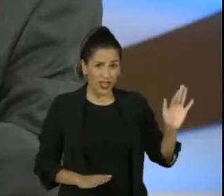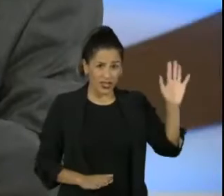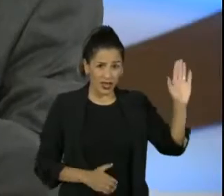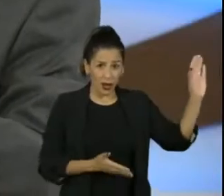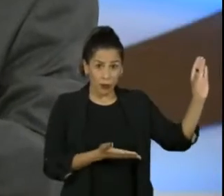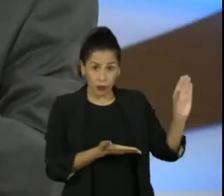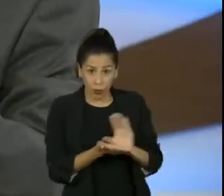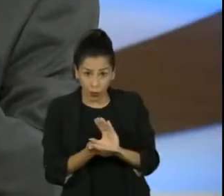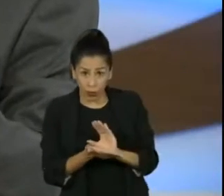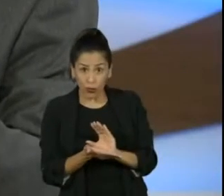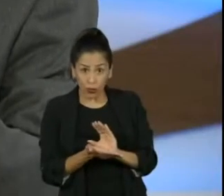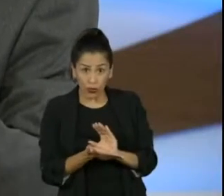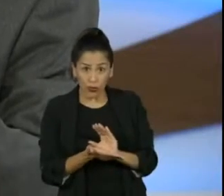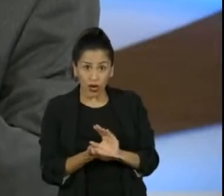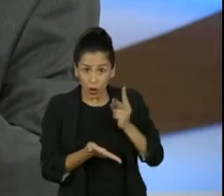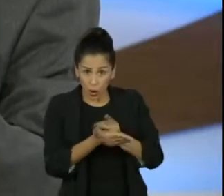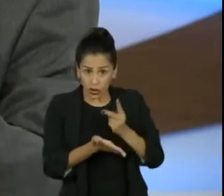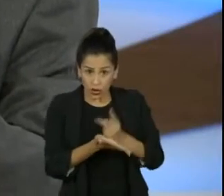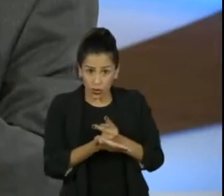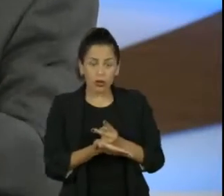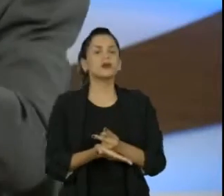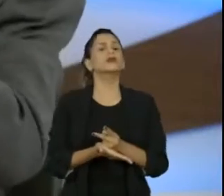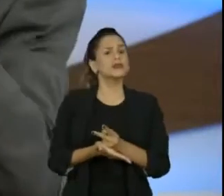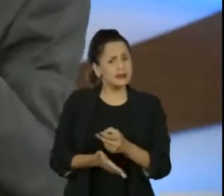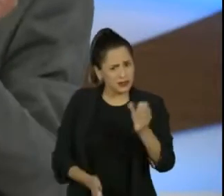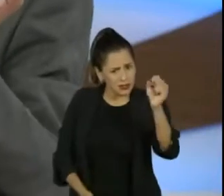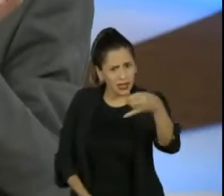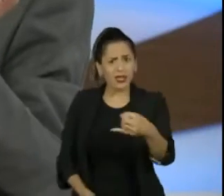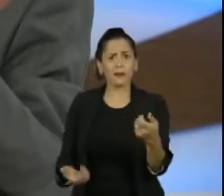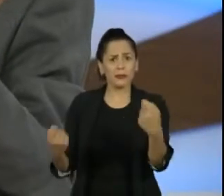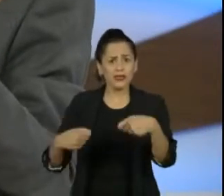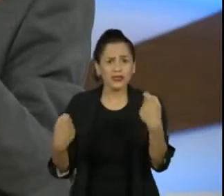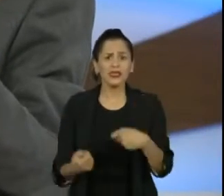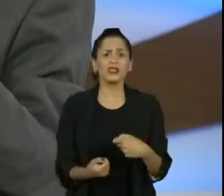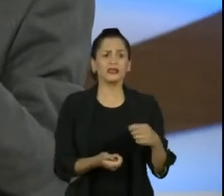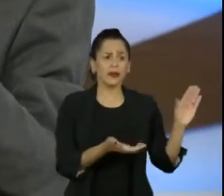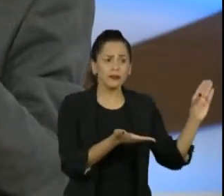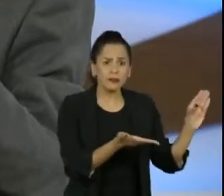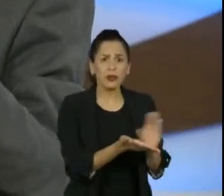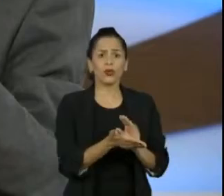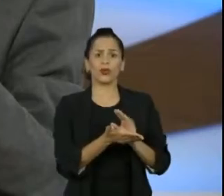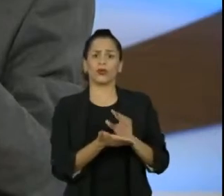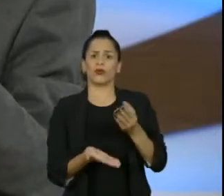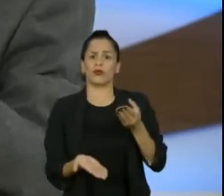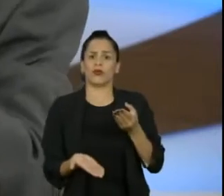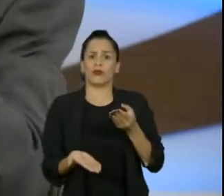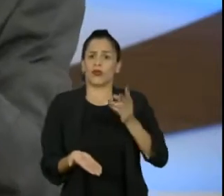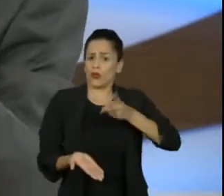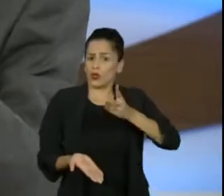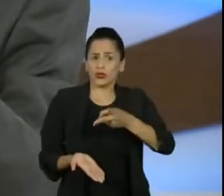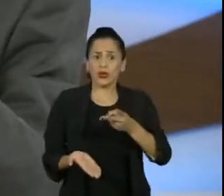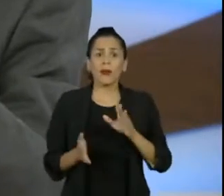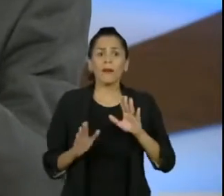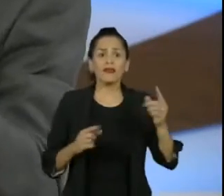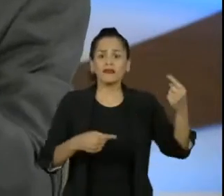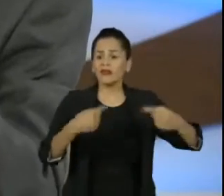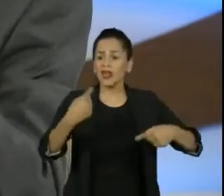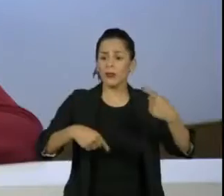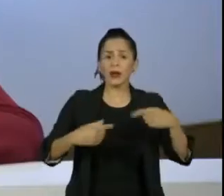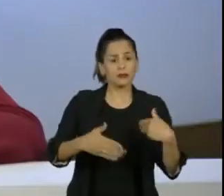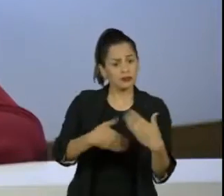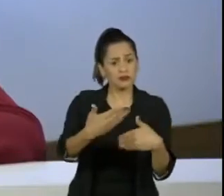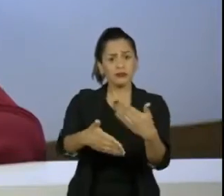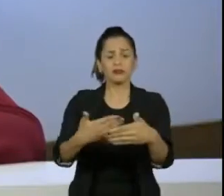gente. Esse é um assunto muito sério. E não é debatido, pô. Não é debatido. O presidente